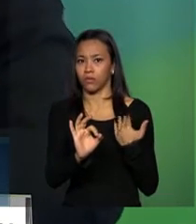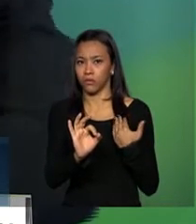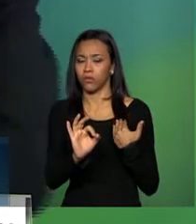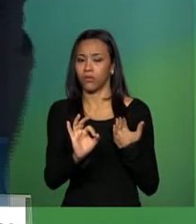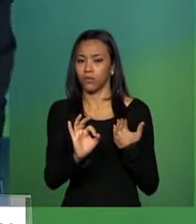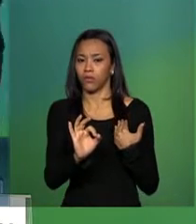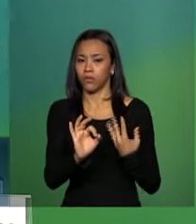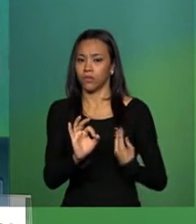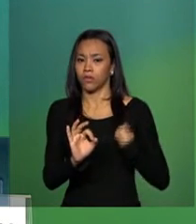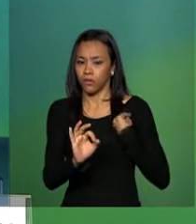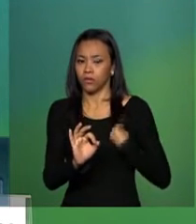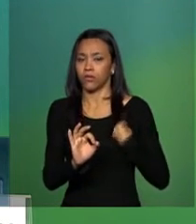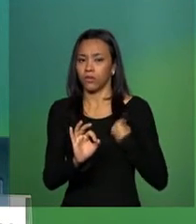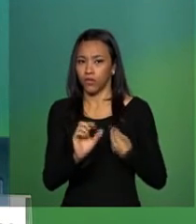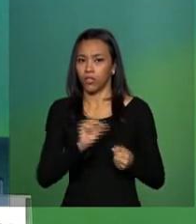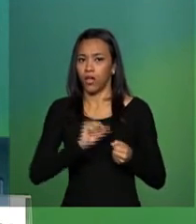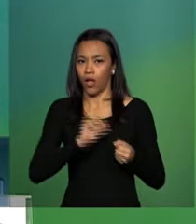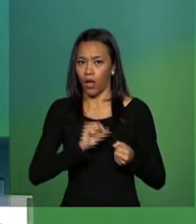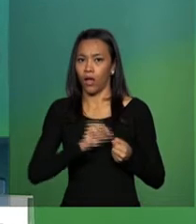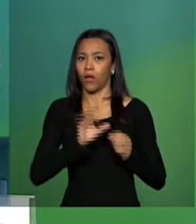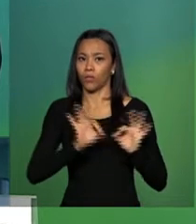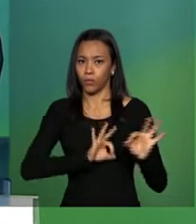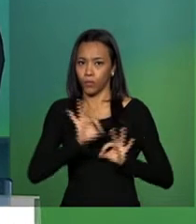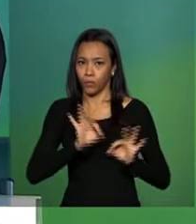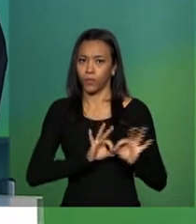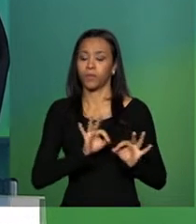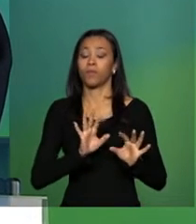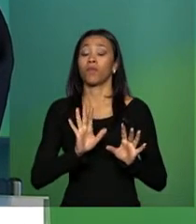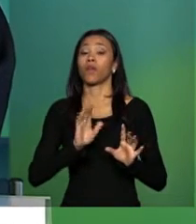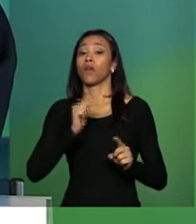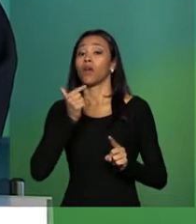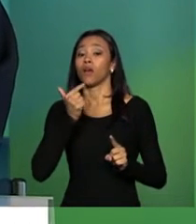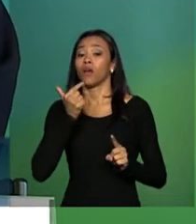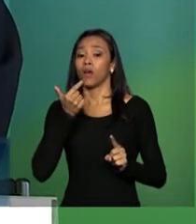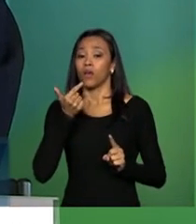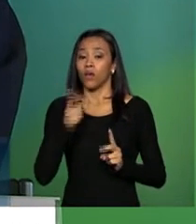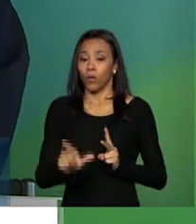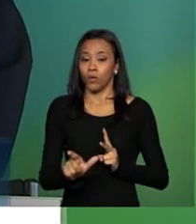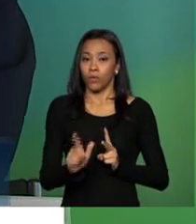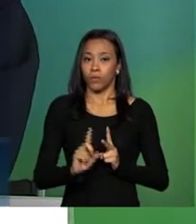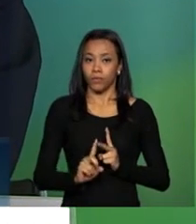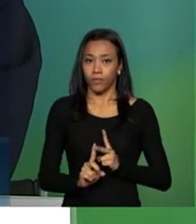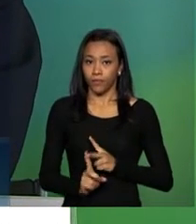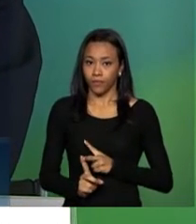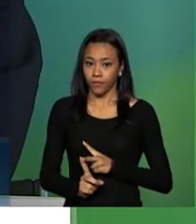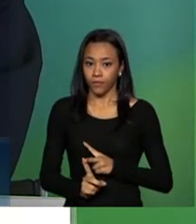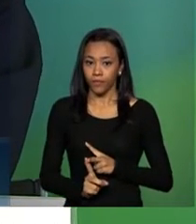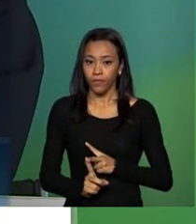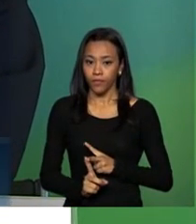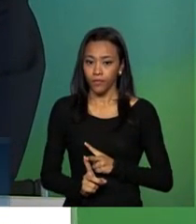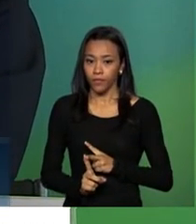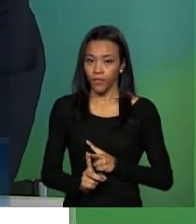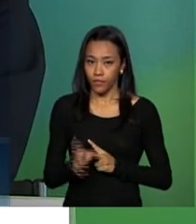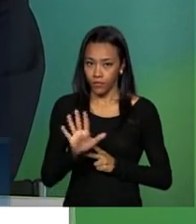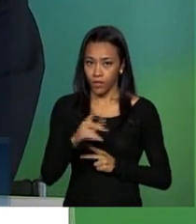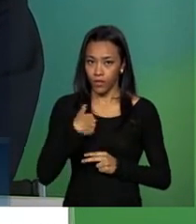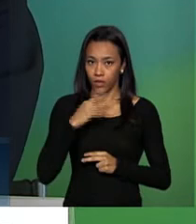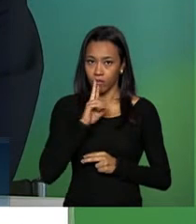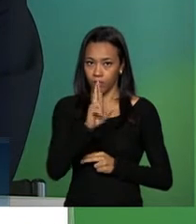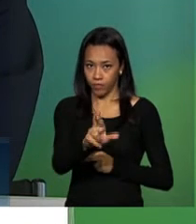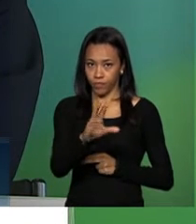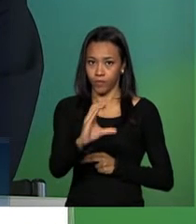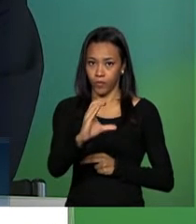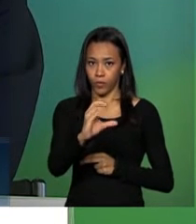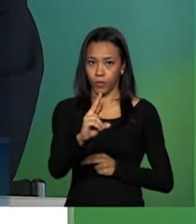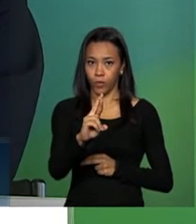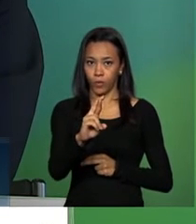sobre a dotação prevista. E o outro ponto, O crédito, deixa eu lhe dizer, nesse